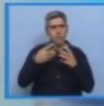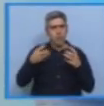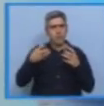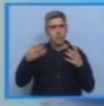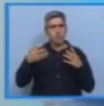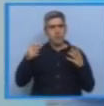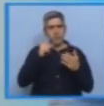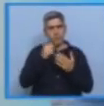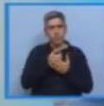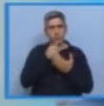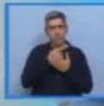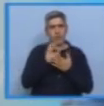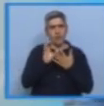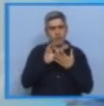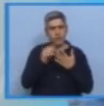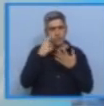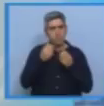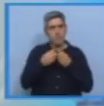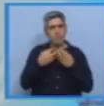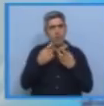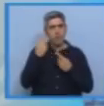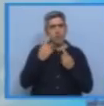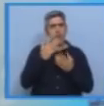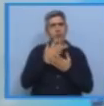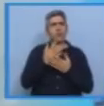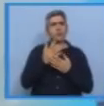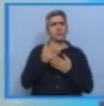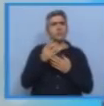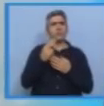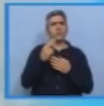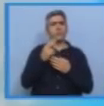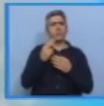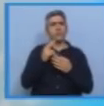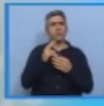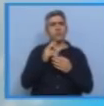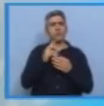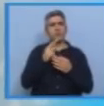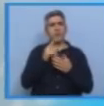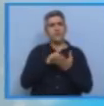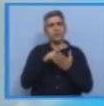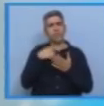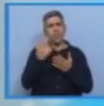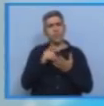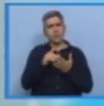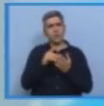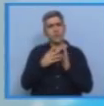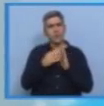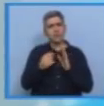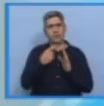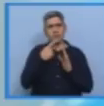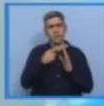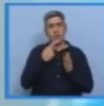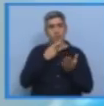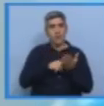e aumenta o número de critérios, levando a casos em que até o New England Journal of Medicine, uma outra revista de referência, destacou que